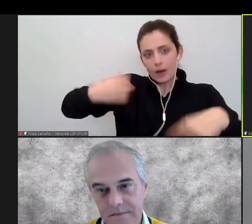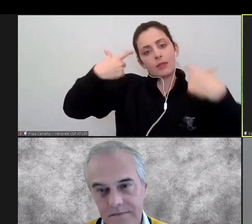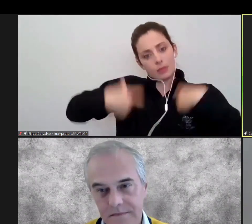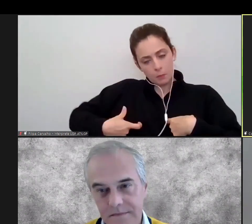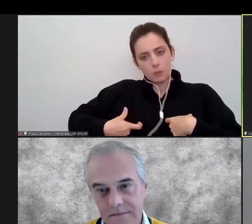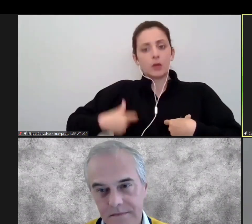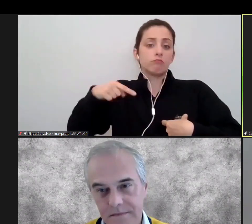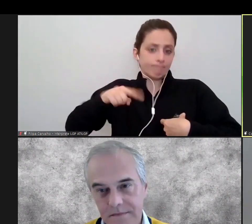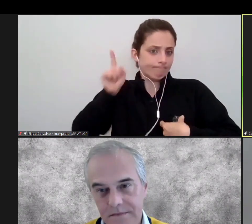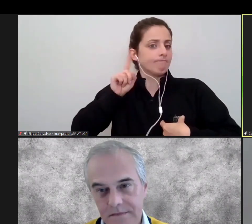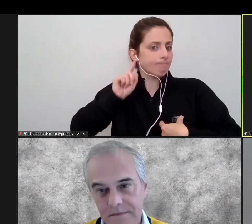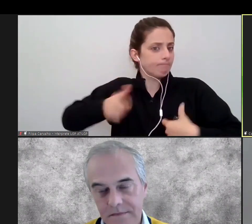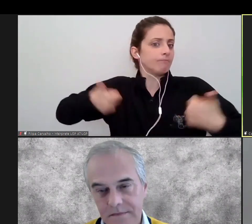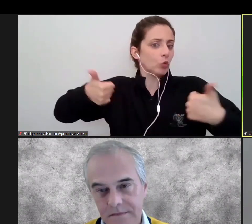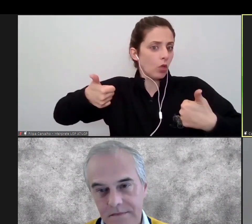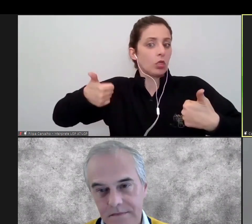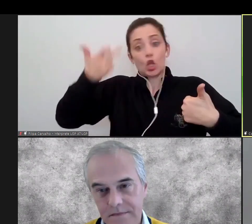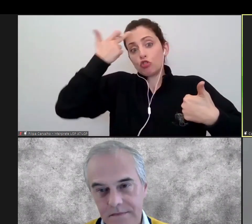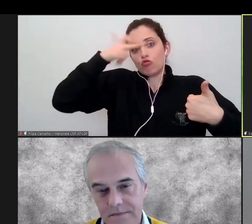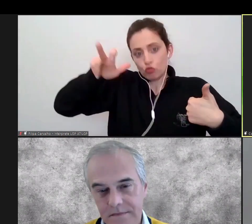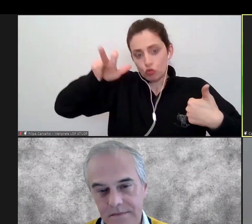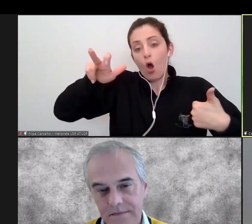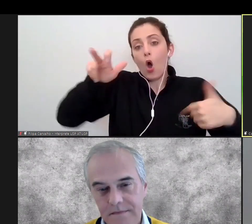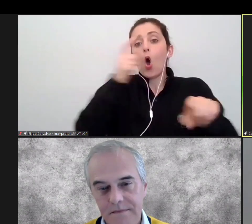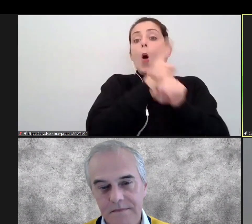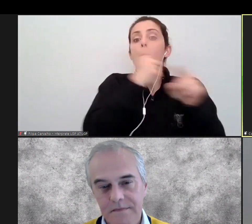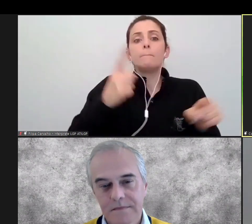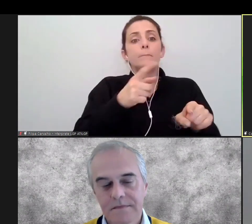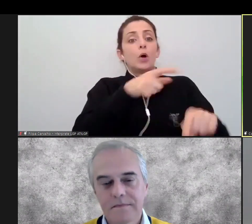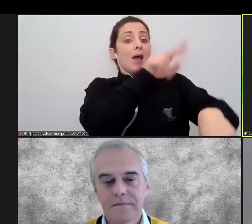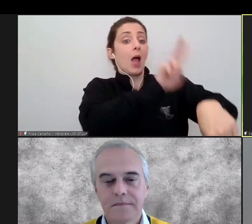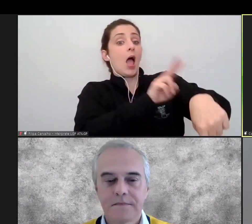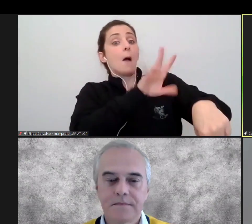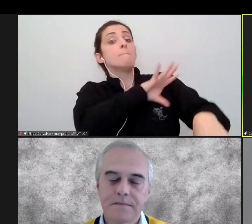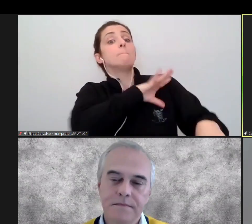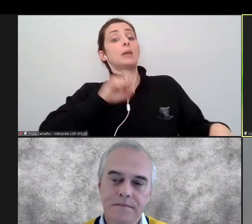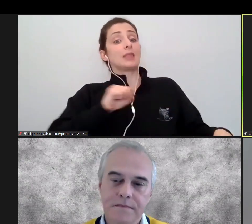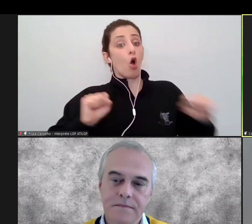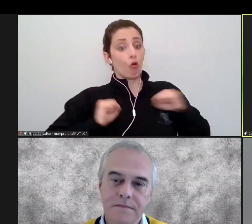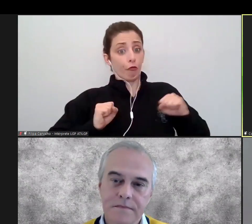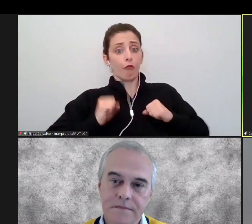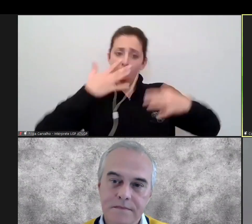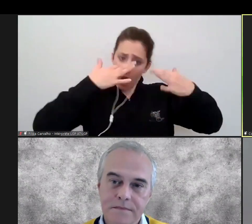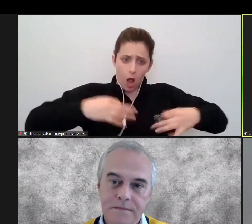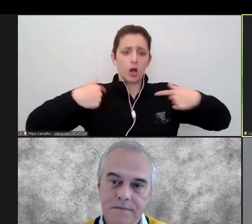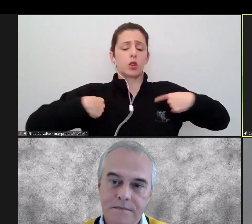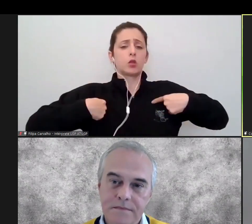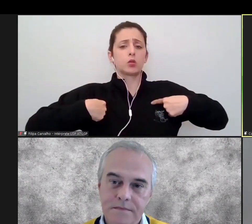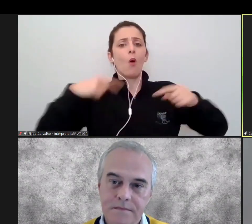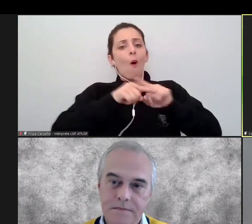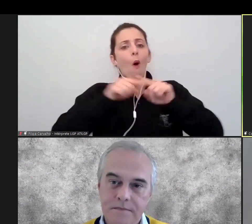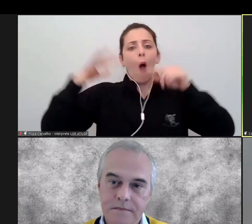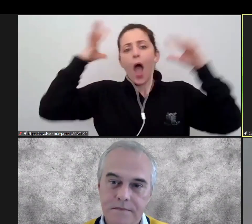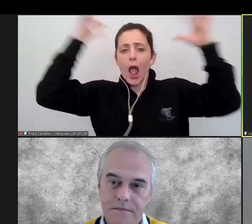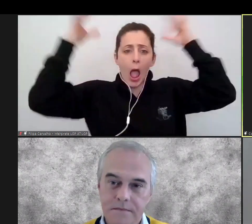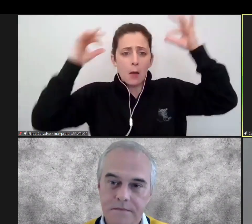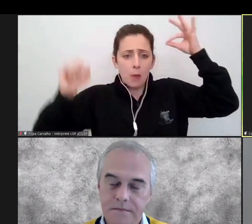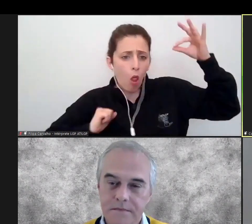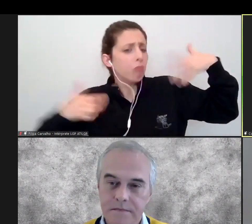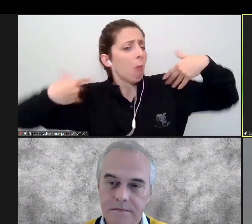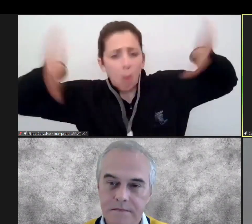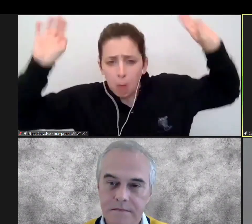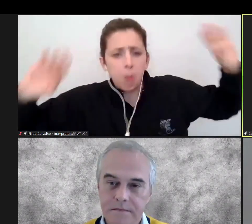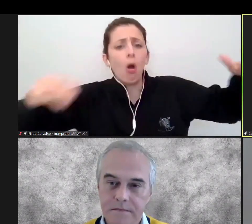essa vantagem, entre aspas, de ter uma entidade patronal que acreditou em mim e que não implicou com o meu cabelo, que não implicou com o meu nariz, que não